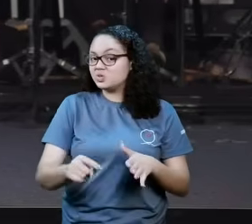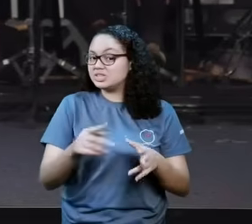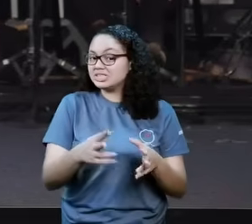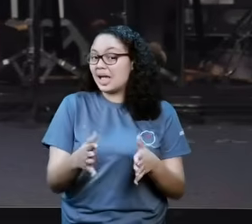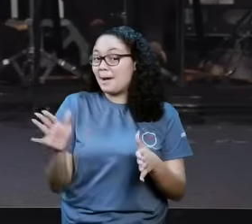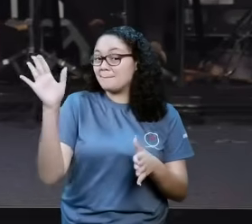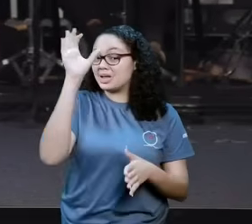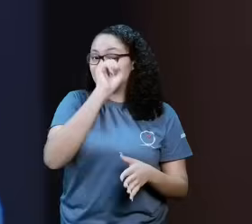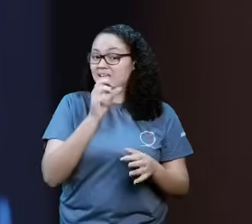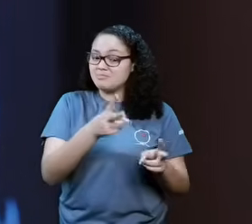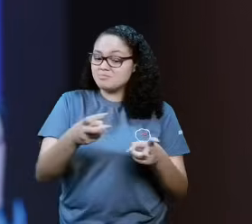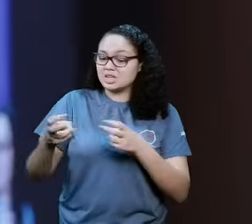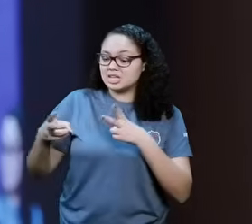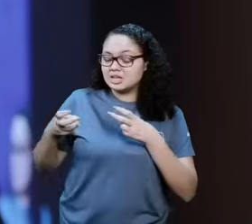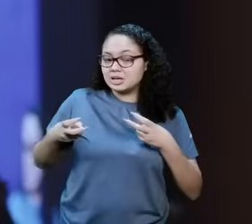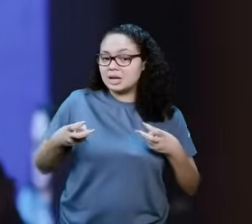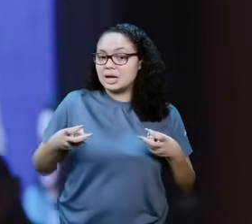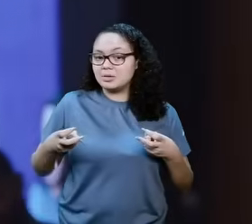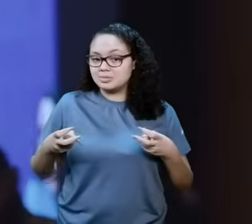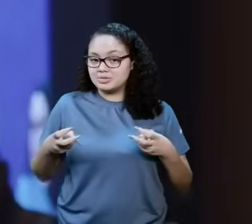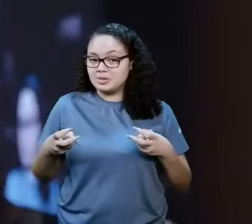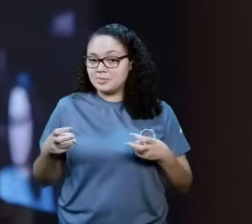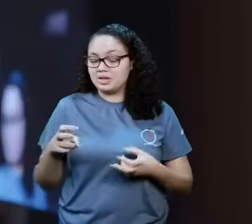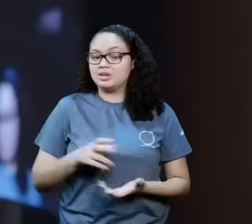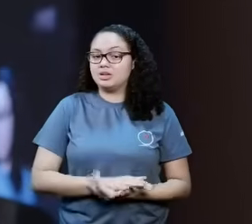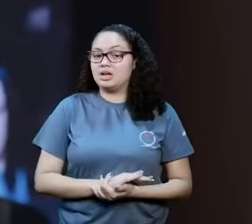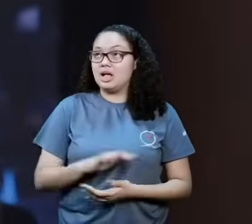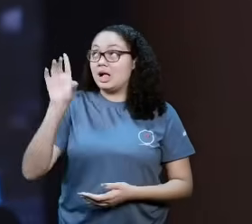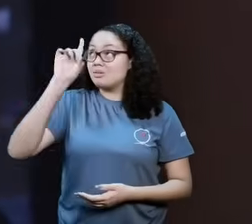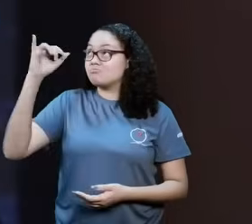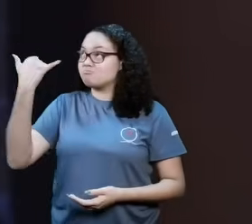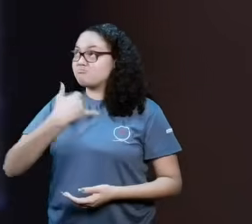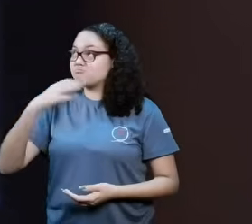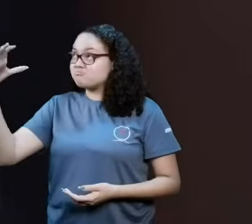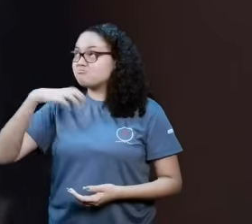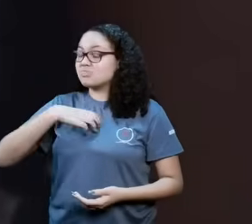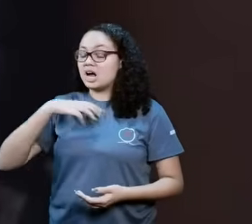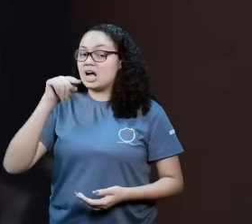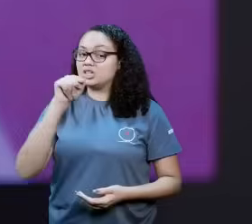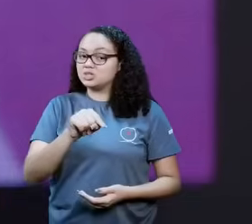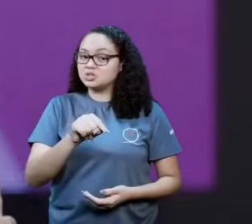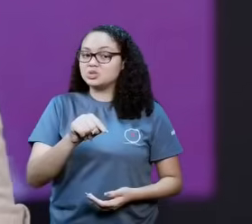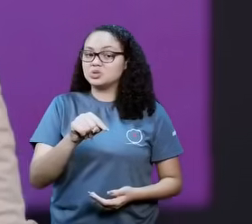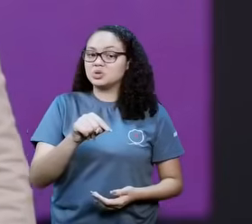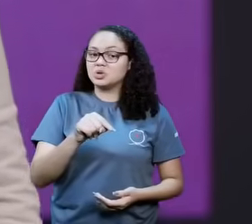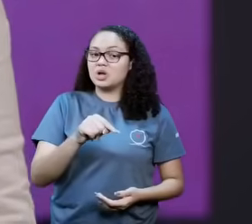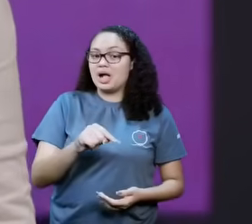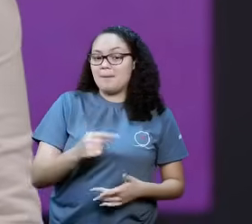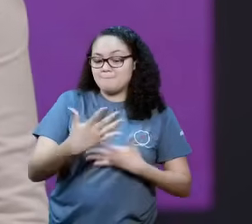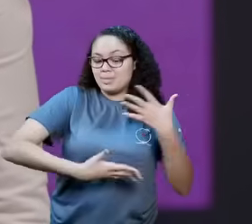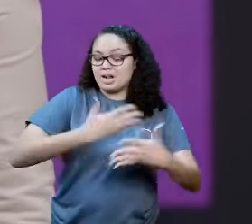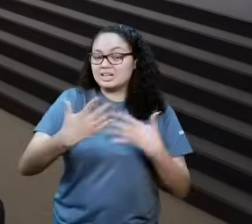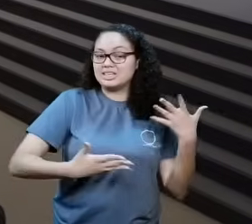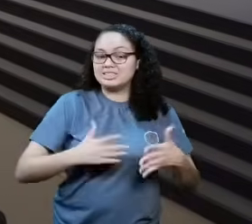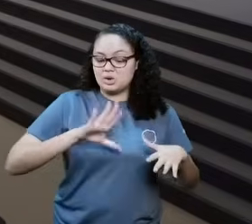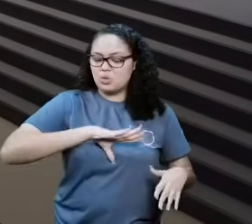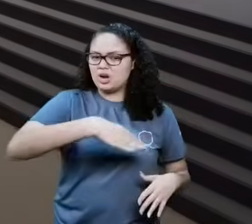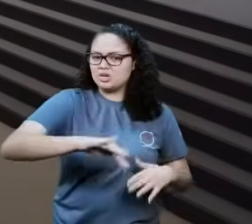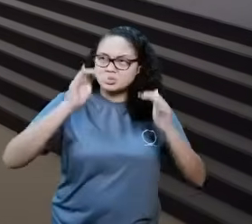minha voz. Eu não falo na tua língua, eu falo no teu ouvido. Tua língua é que tem que ser obediente e corajosa para repetir o que eu falei.